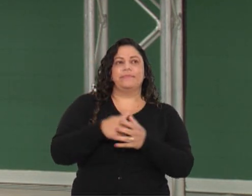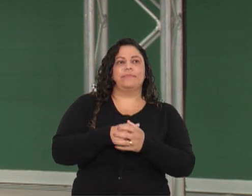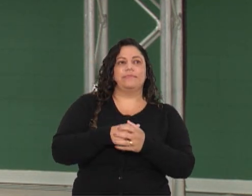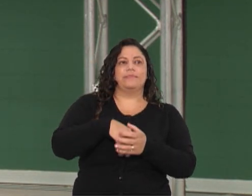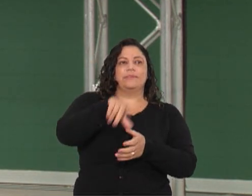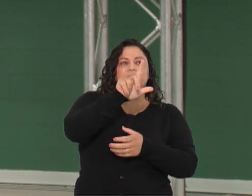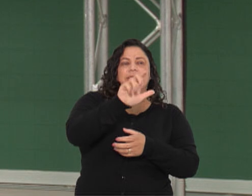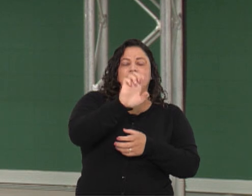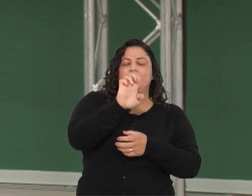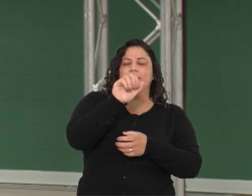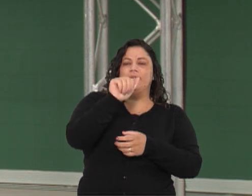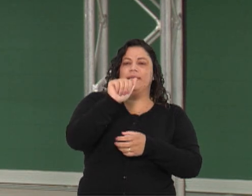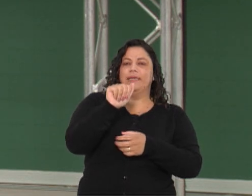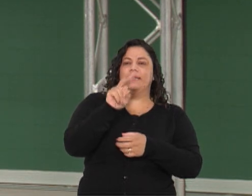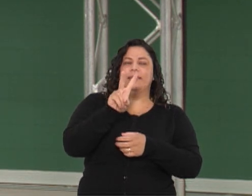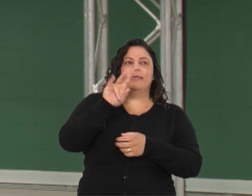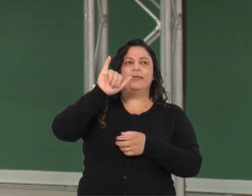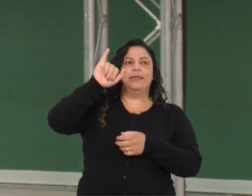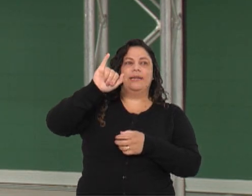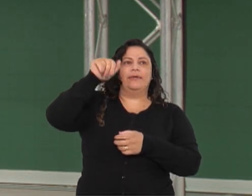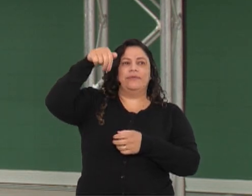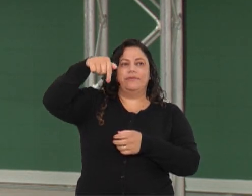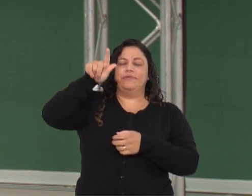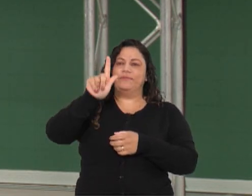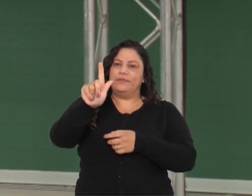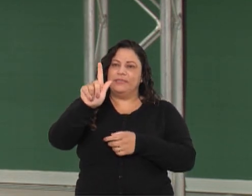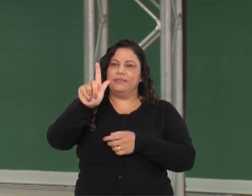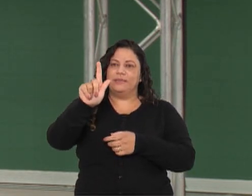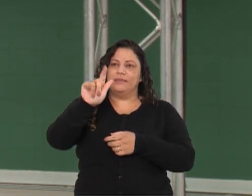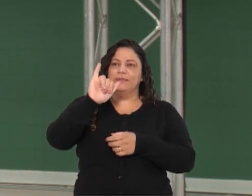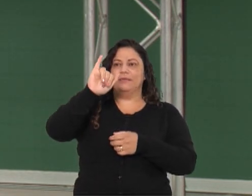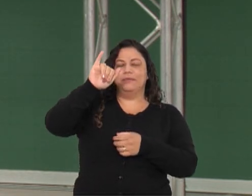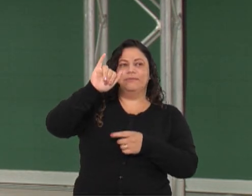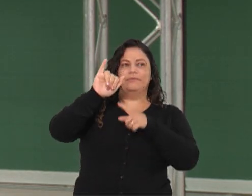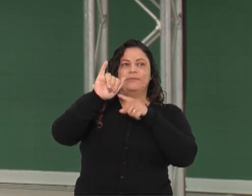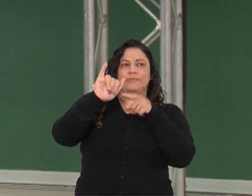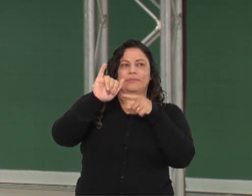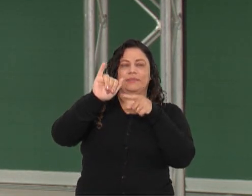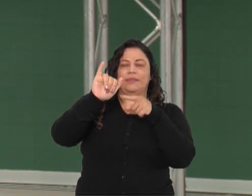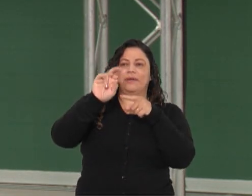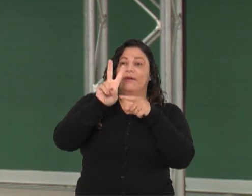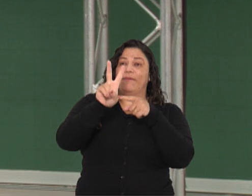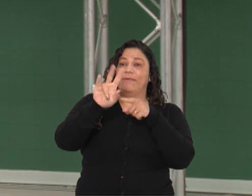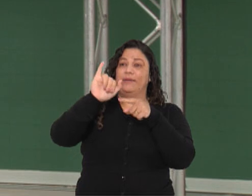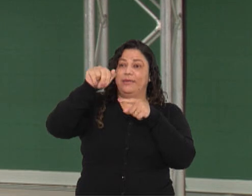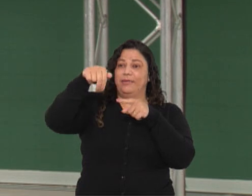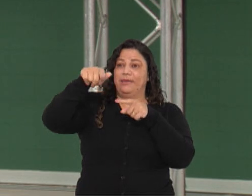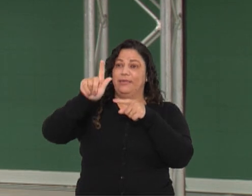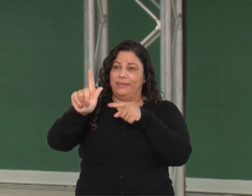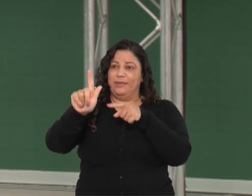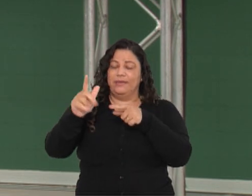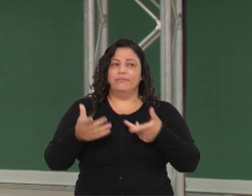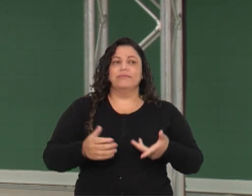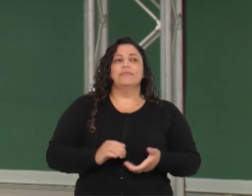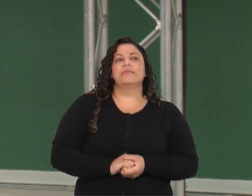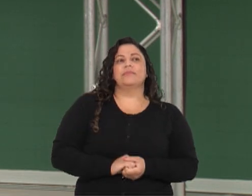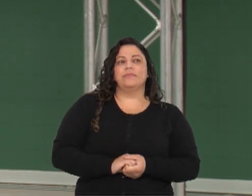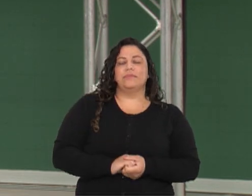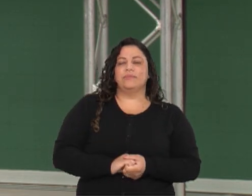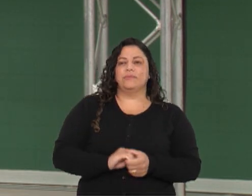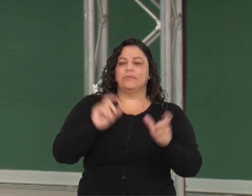eu estarei indo amanhã às 5 horas. Então, o verbo to be aqui, I am, o verbo leave, com o